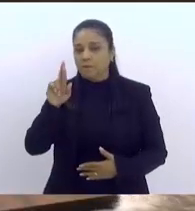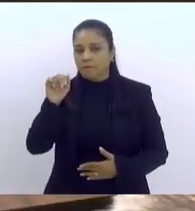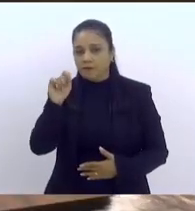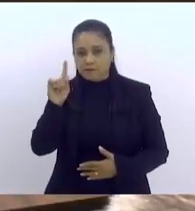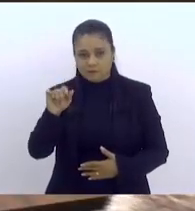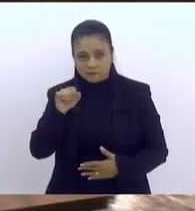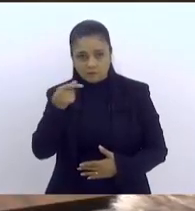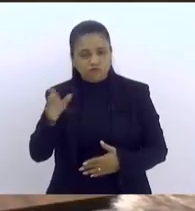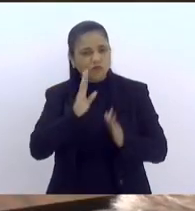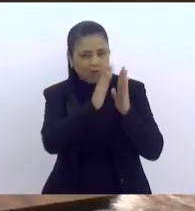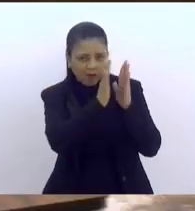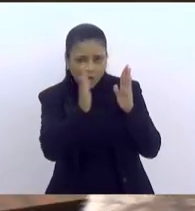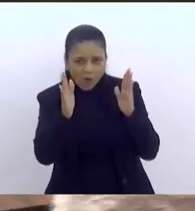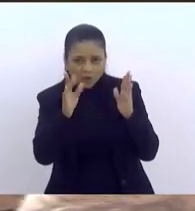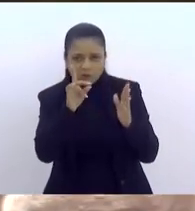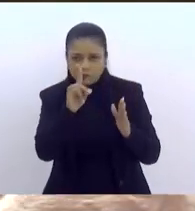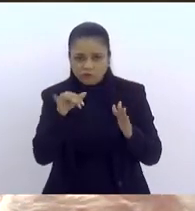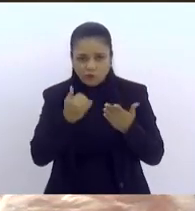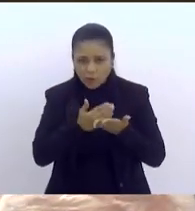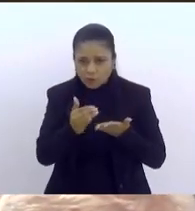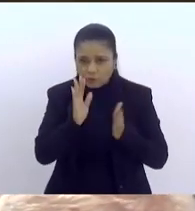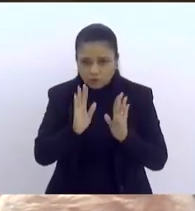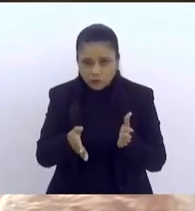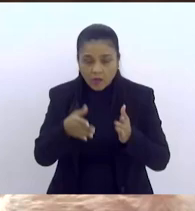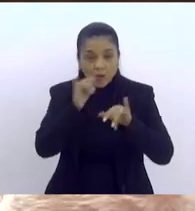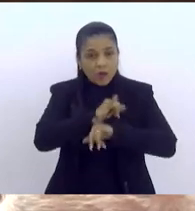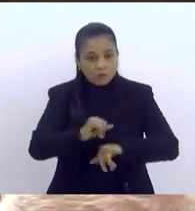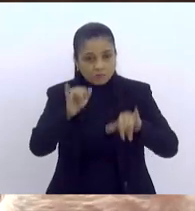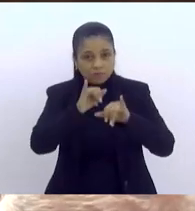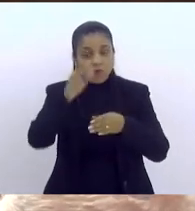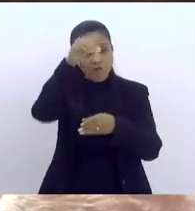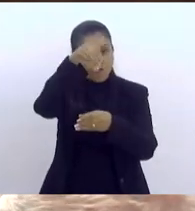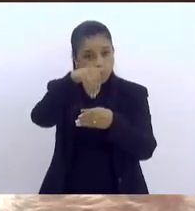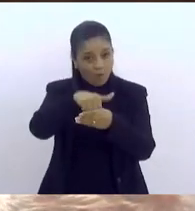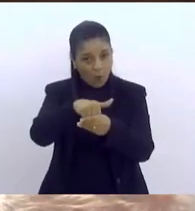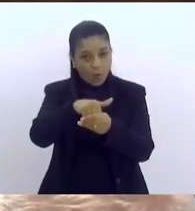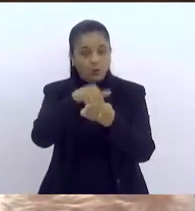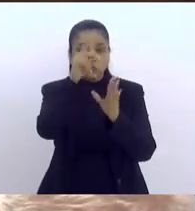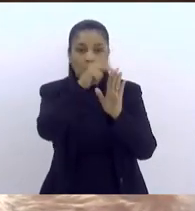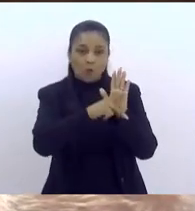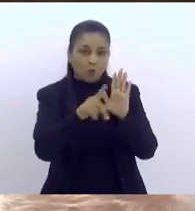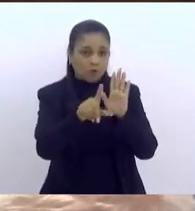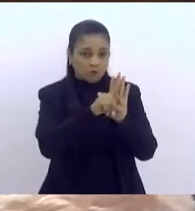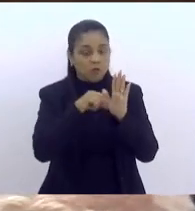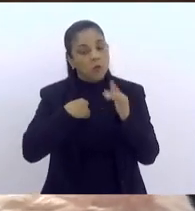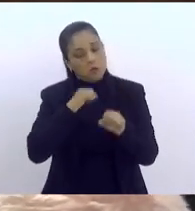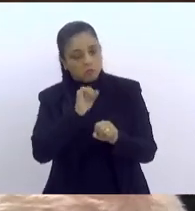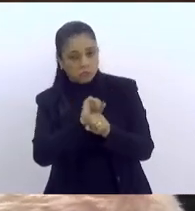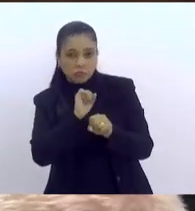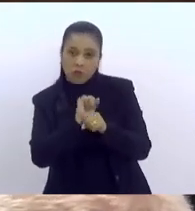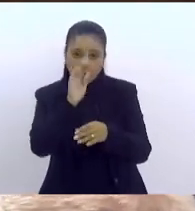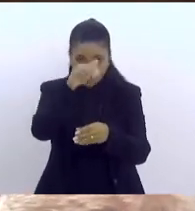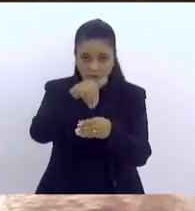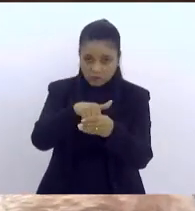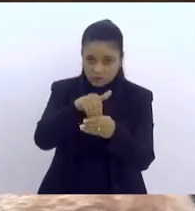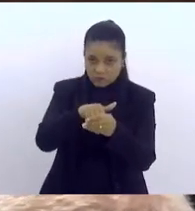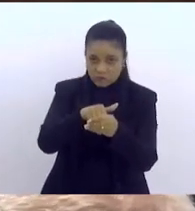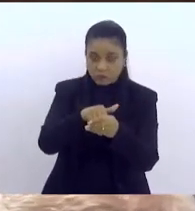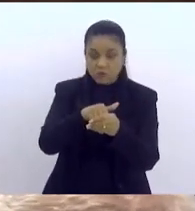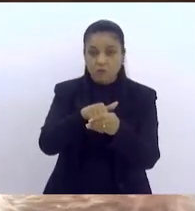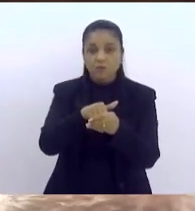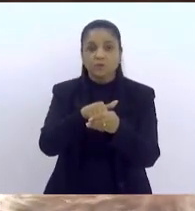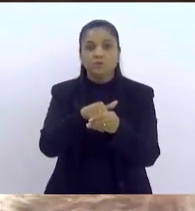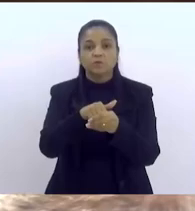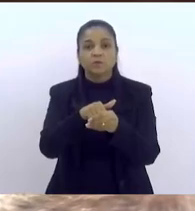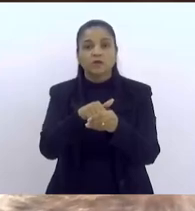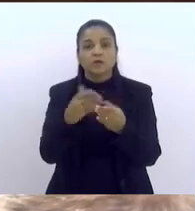a ordem do dia, que eu queria, na verdade, declarar voto nesse projeto, mas se ainda não foi votado, eu espero a votação. E, aproveitando que a